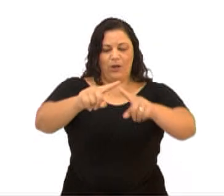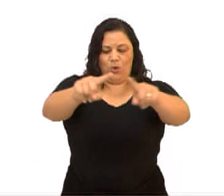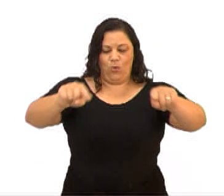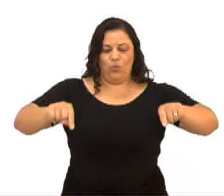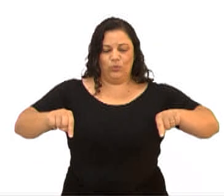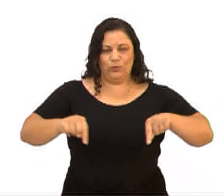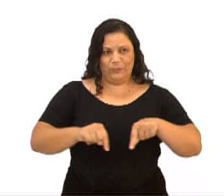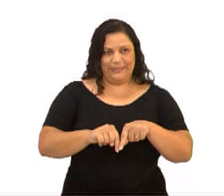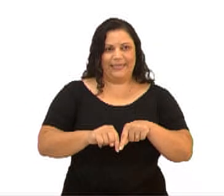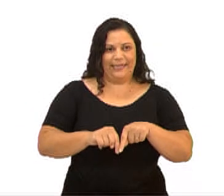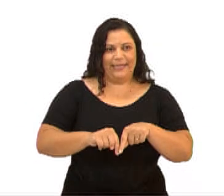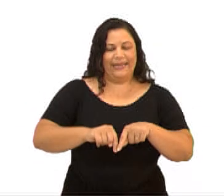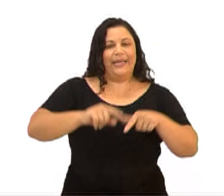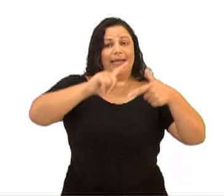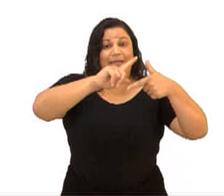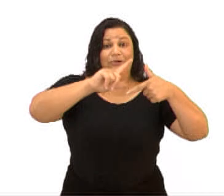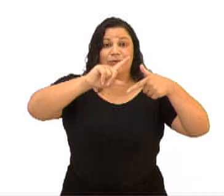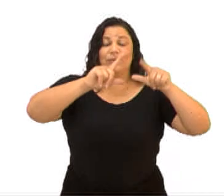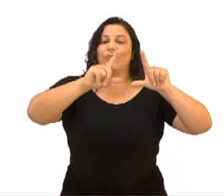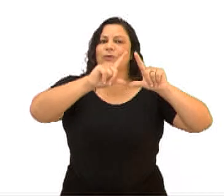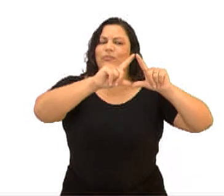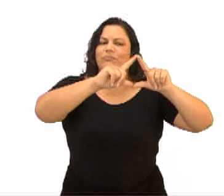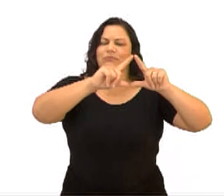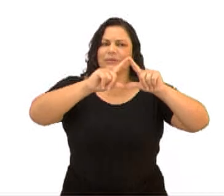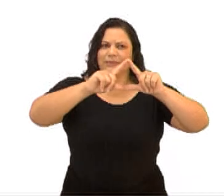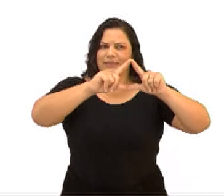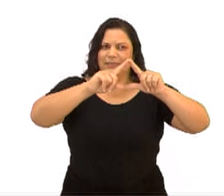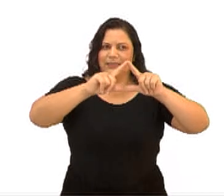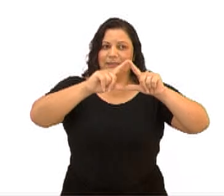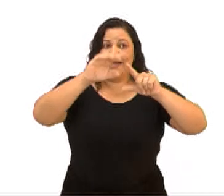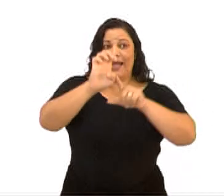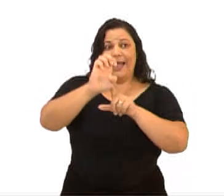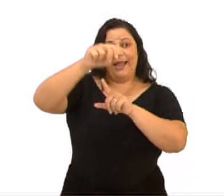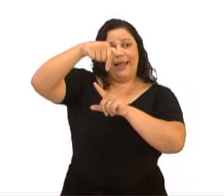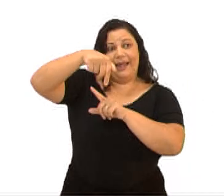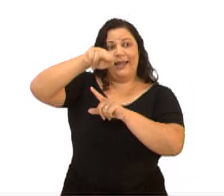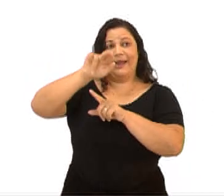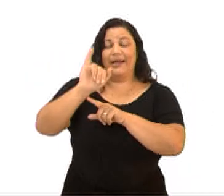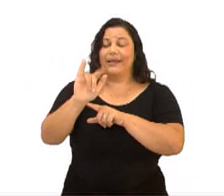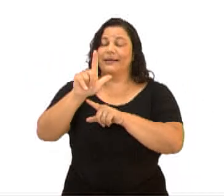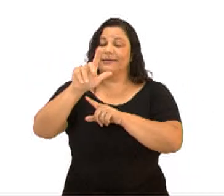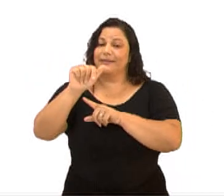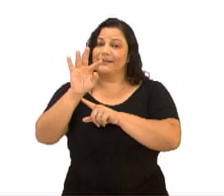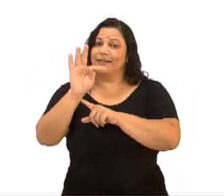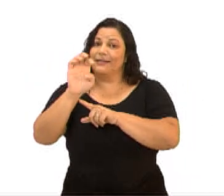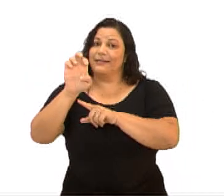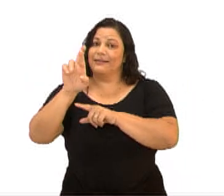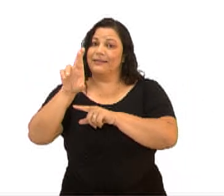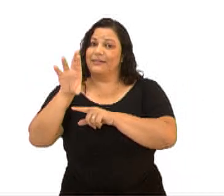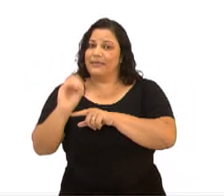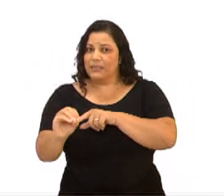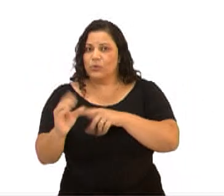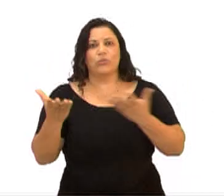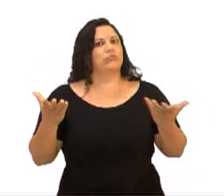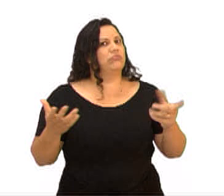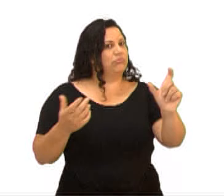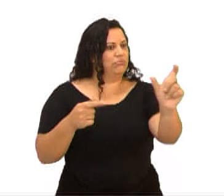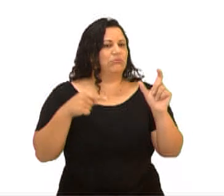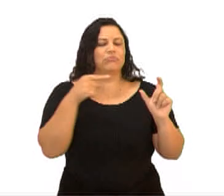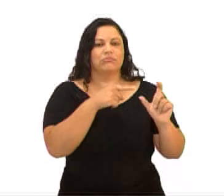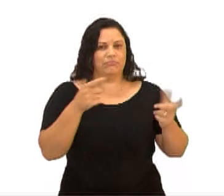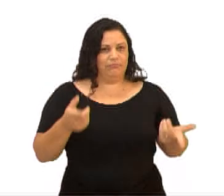terreno com formato de triângulo equilátero. Olha a palavra diferente, hein? Será